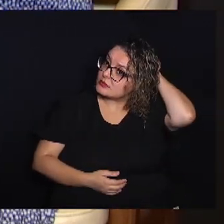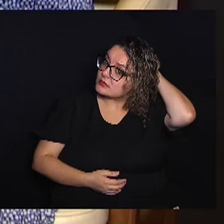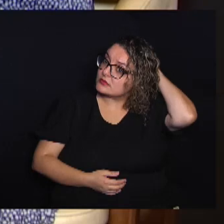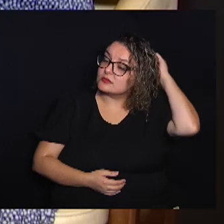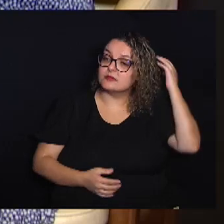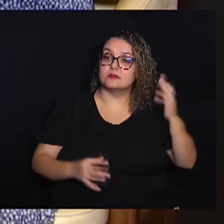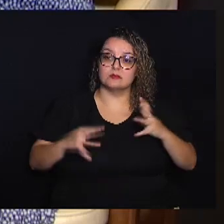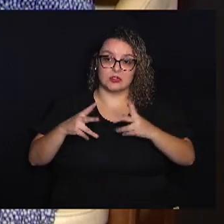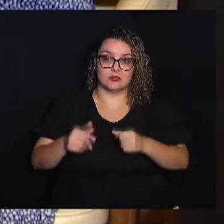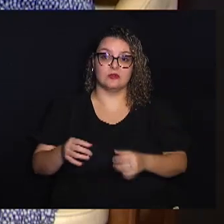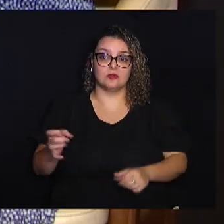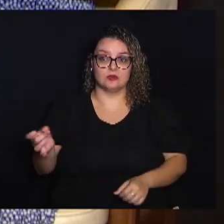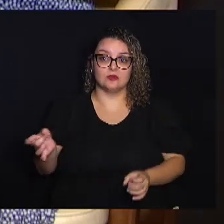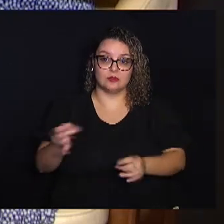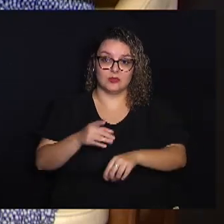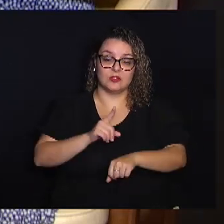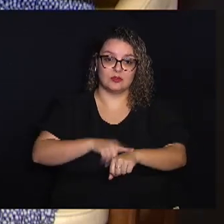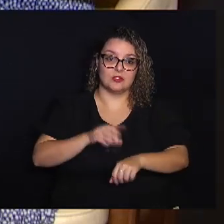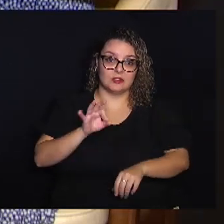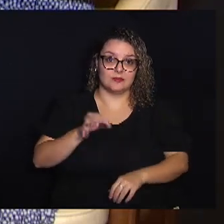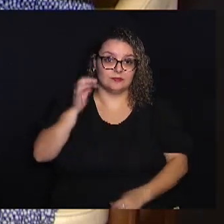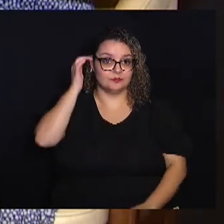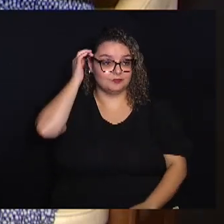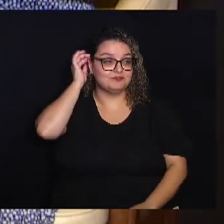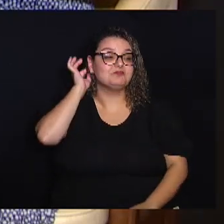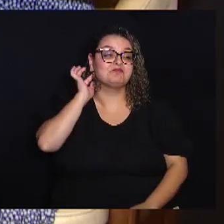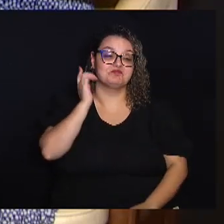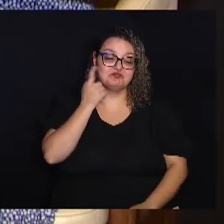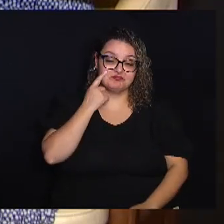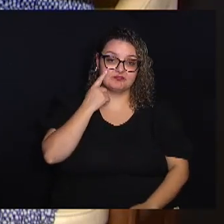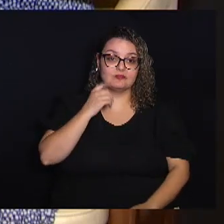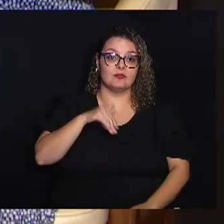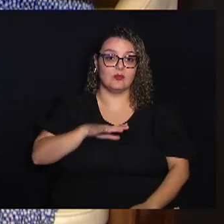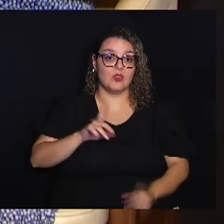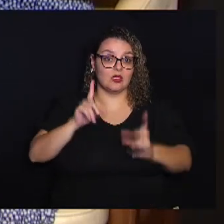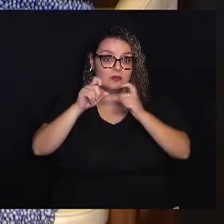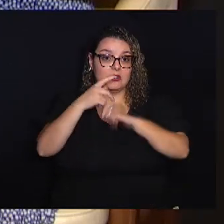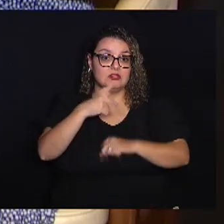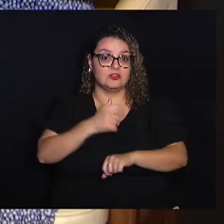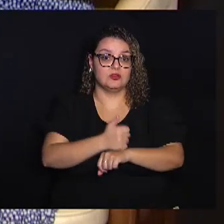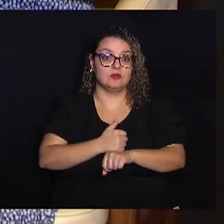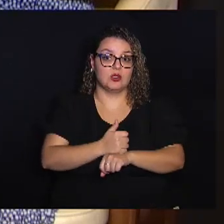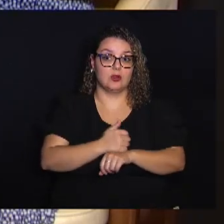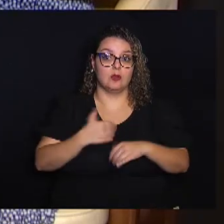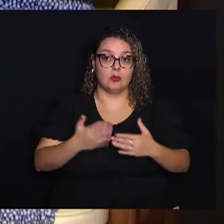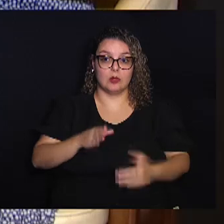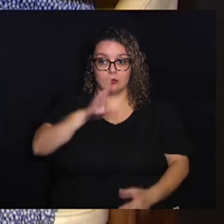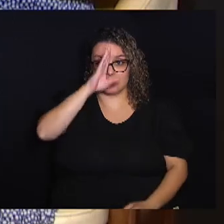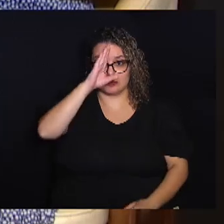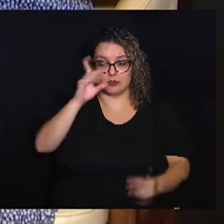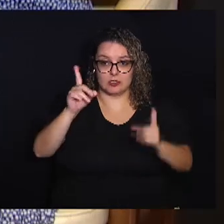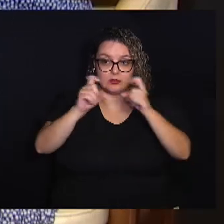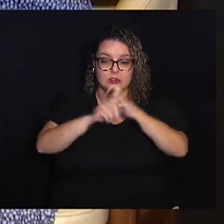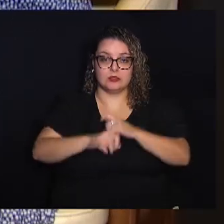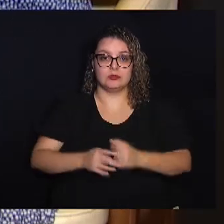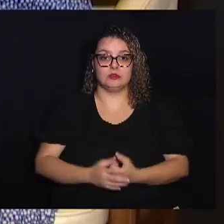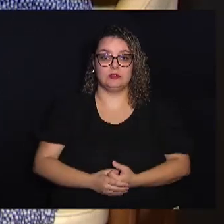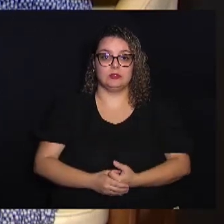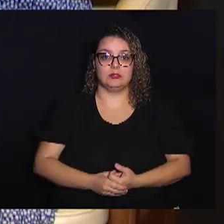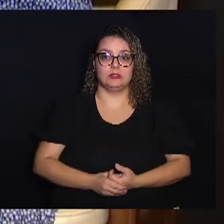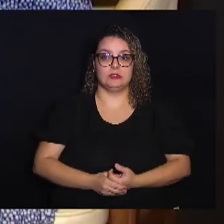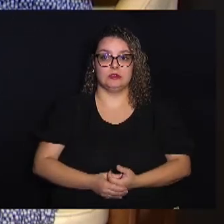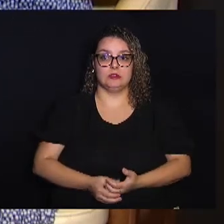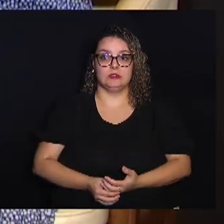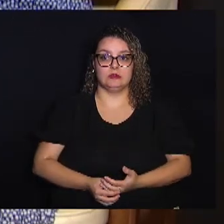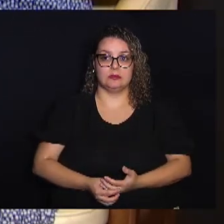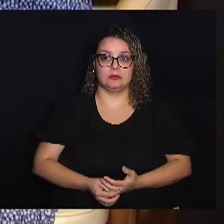pronto no horário certo. E o que é o mais difícil na sua profissão, Fernanda? Qual o principal desafio?